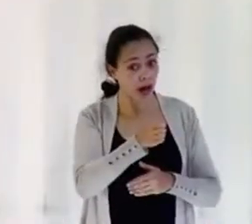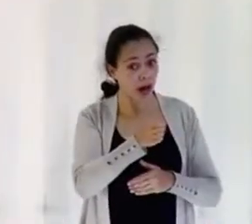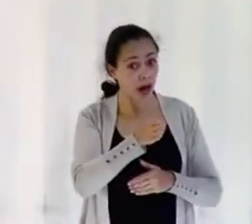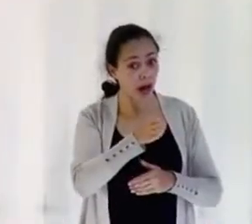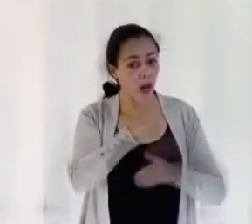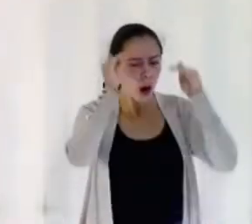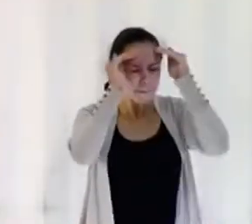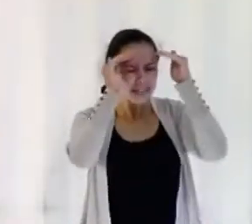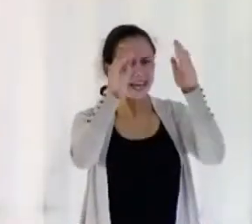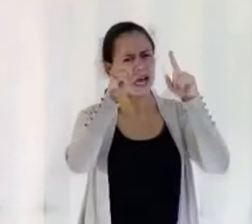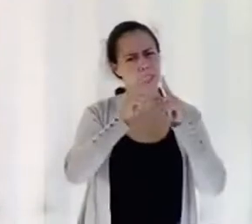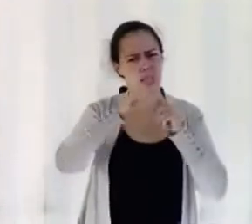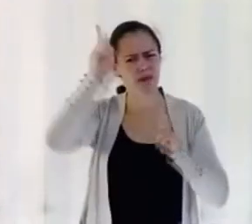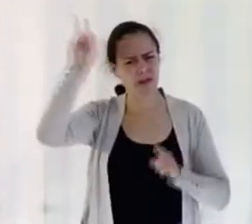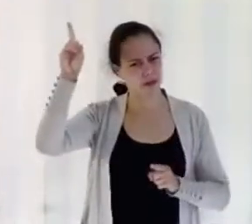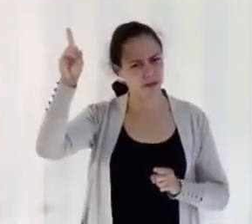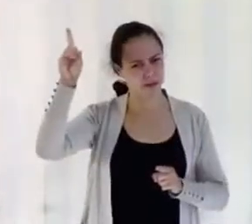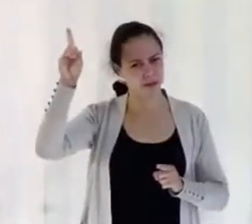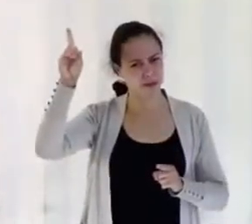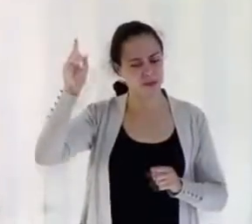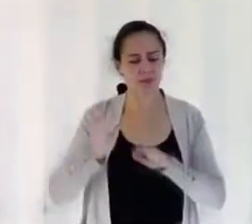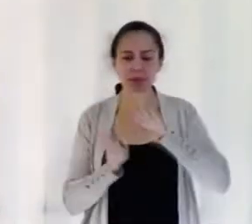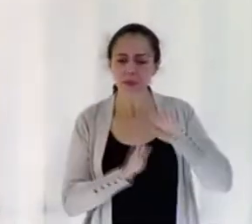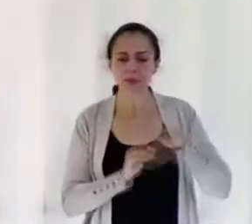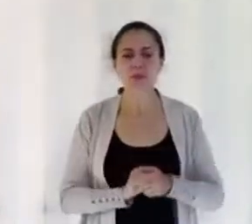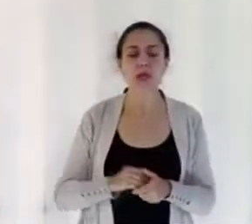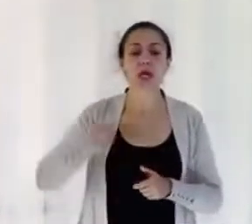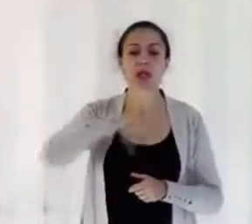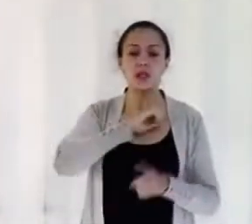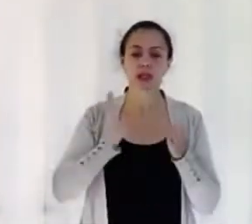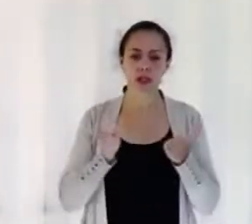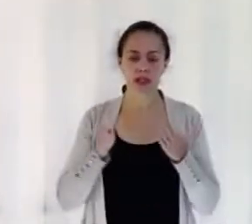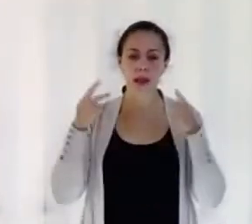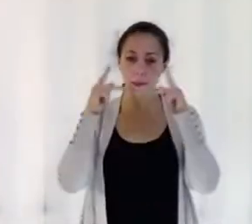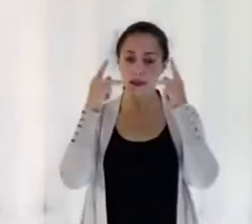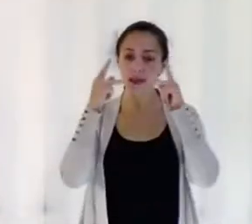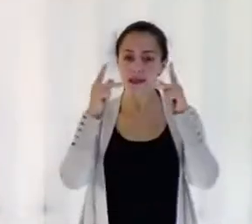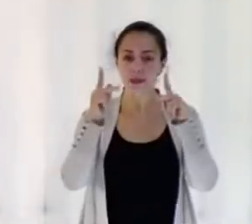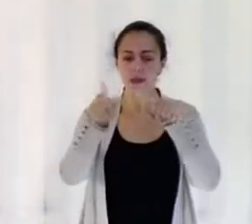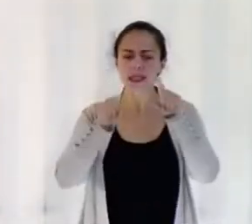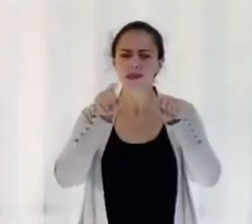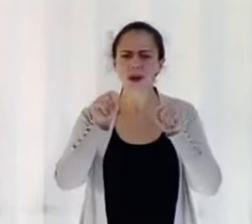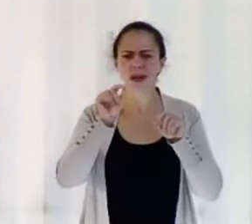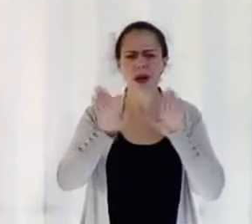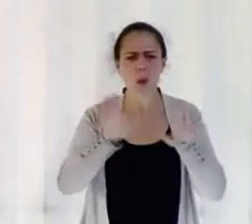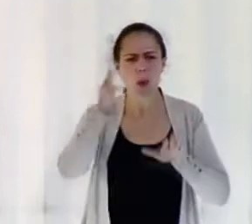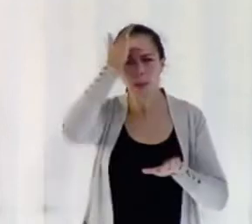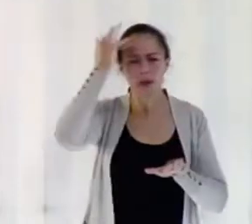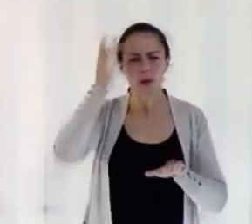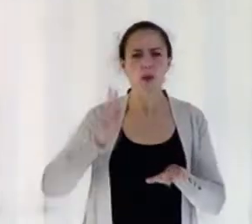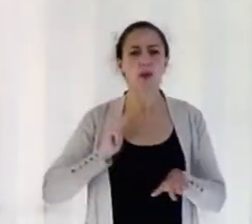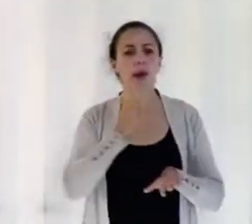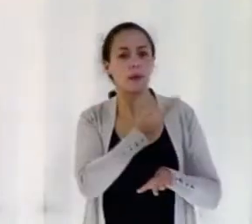à nossa exposição, à carta aos Hebreus. Escolhemos alguns capítulos para expor